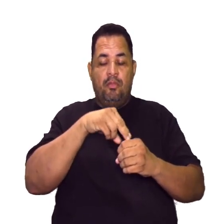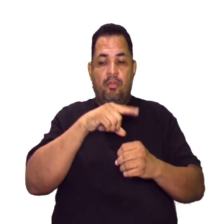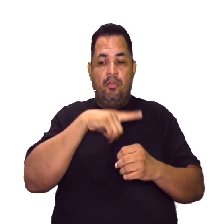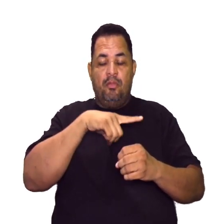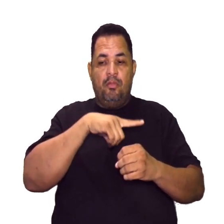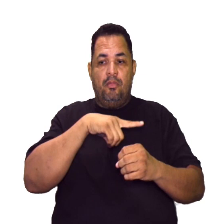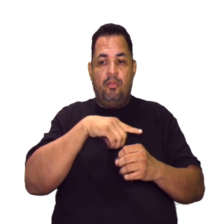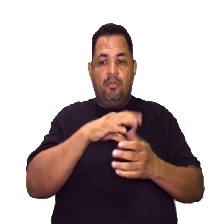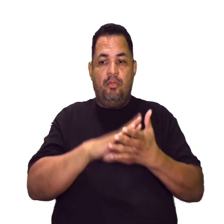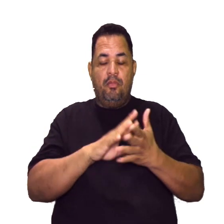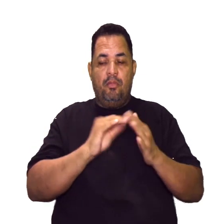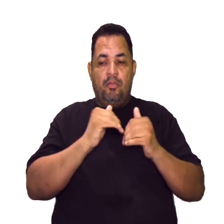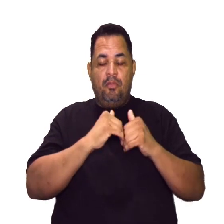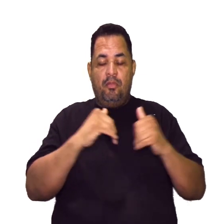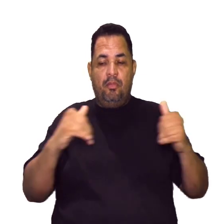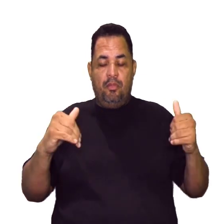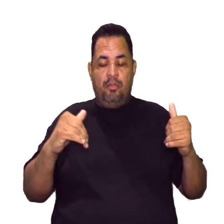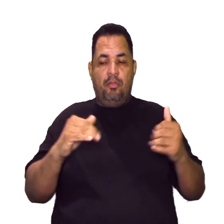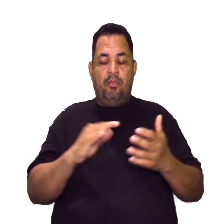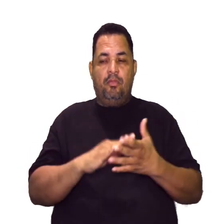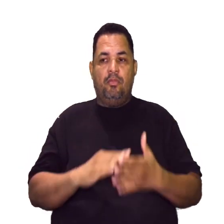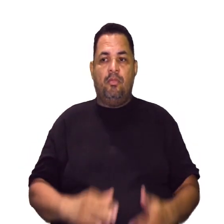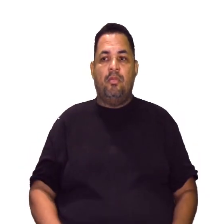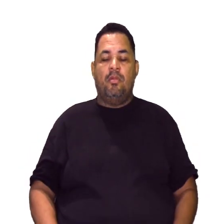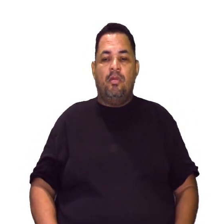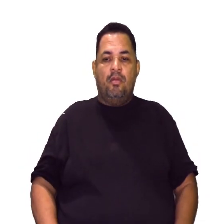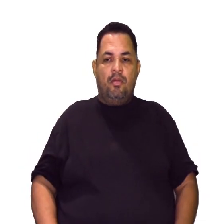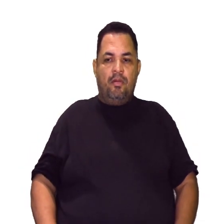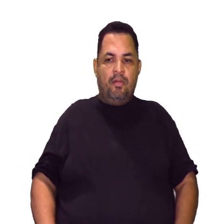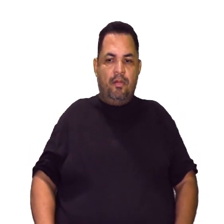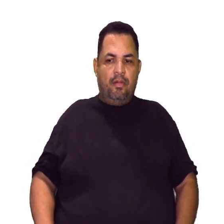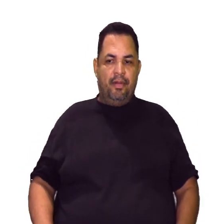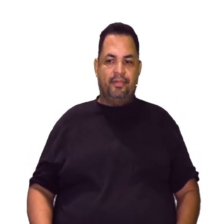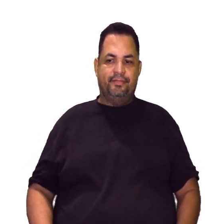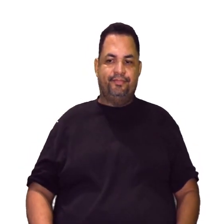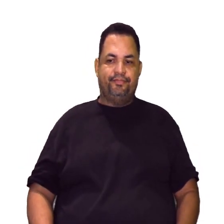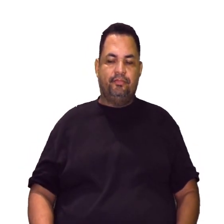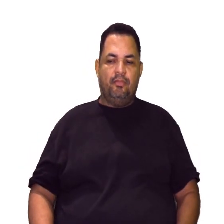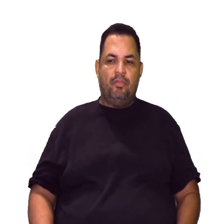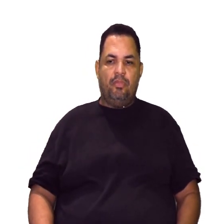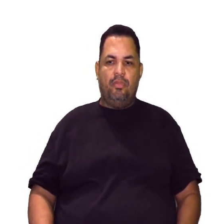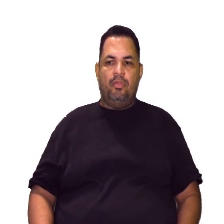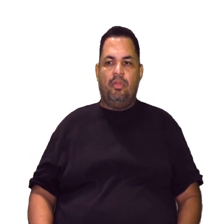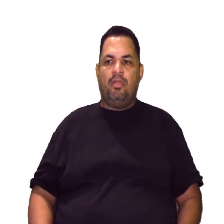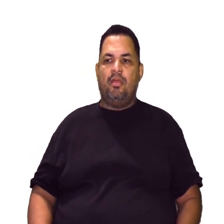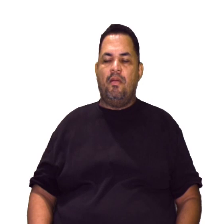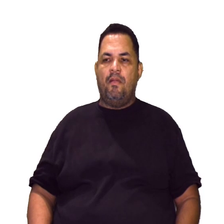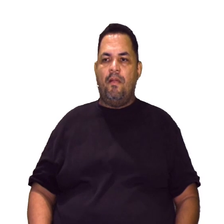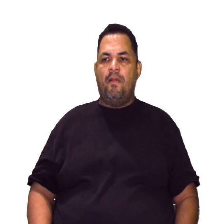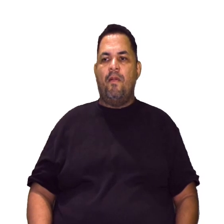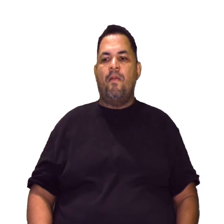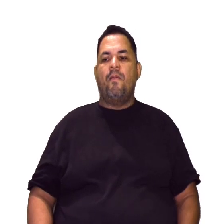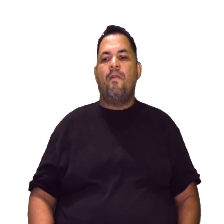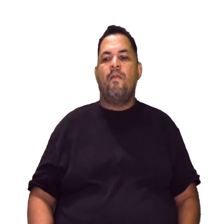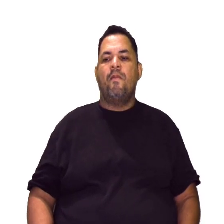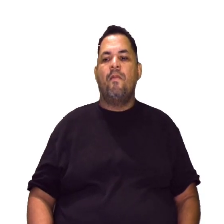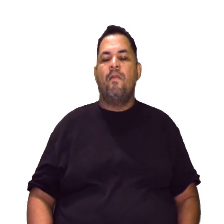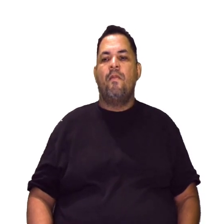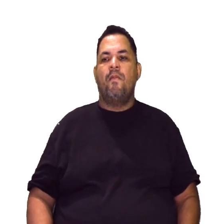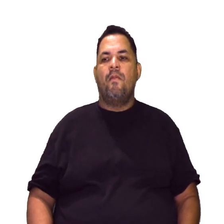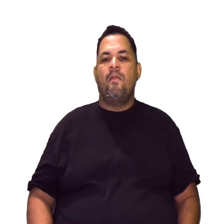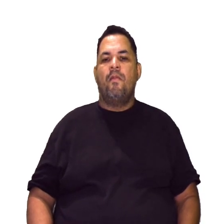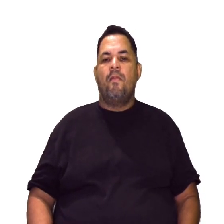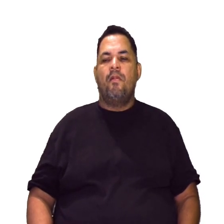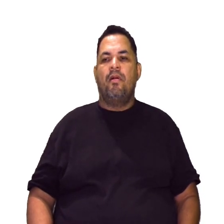nós chamamos a repulsão eletrônica, tá bom? Como acontece no caso da piramidal, tá